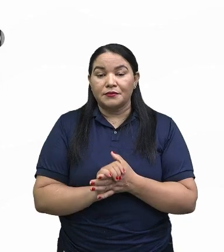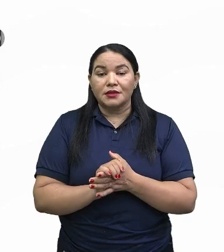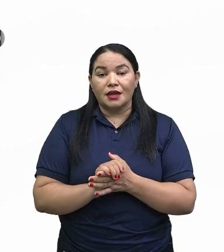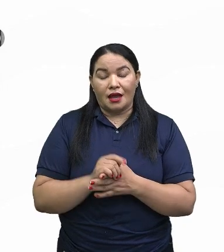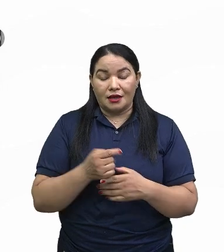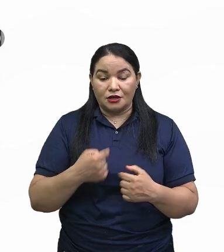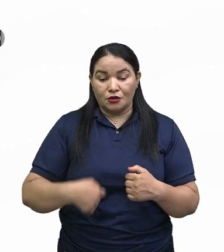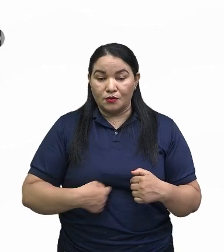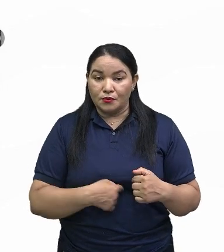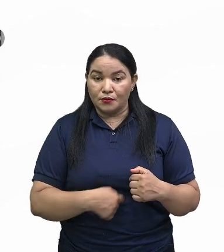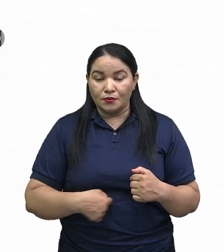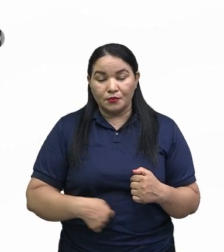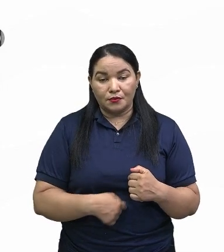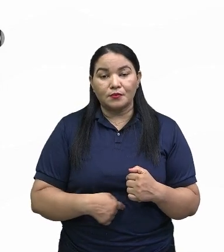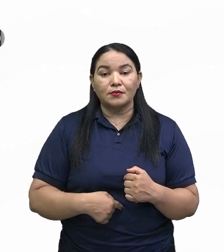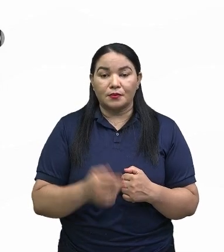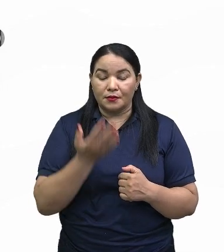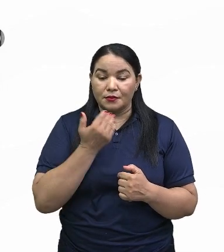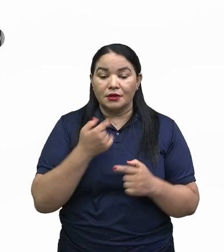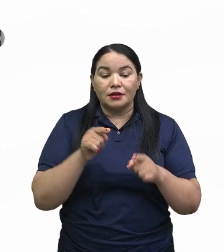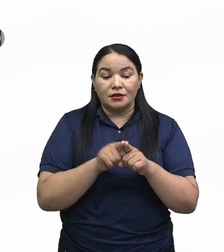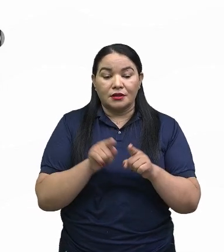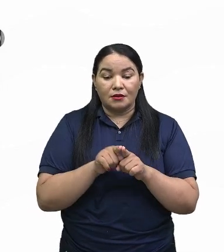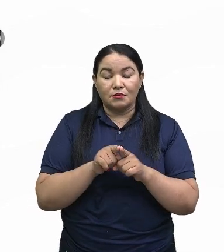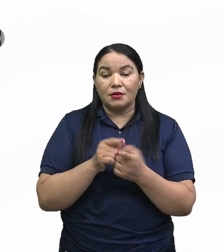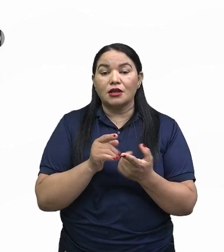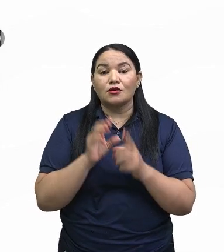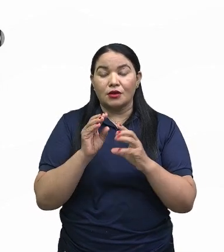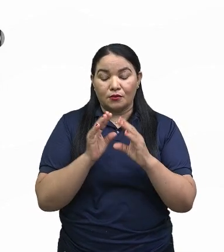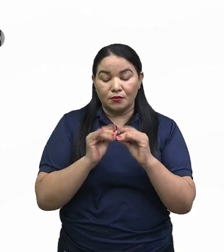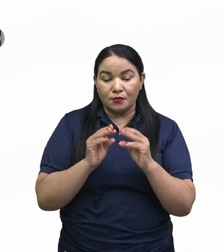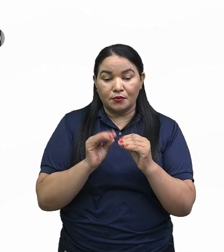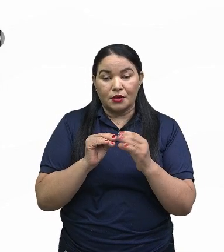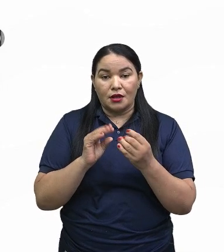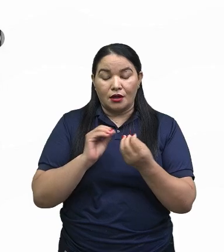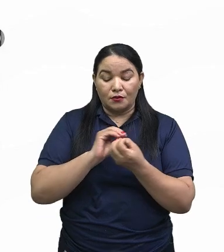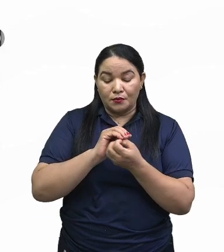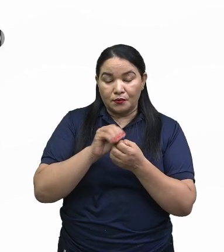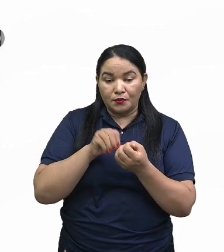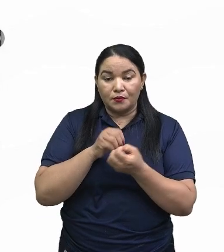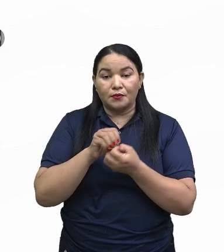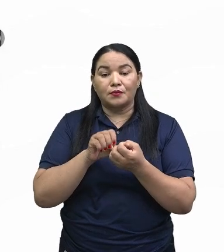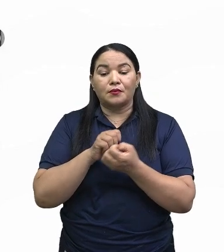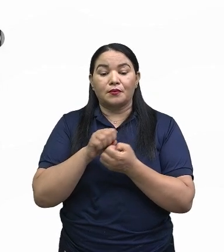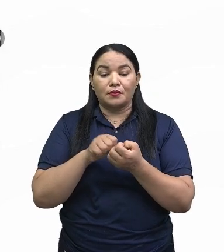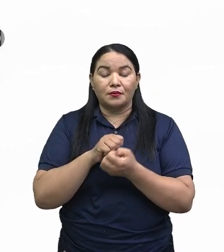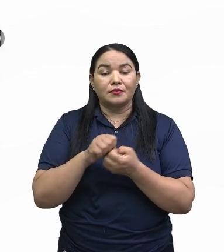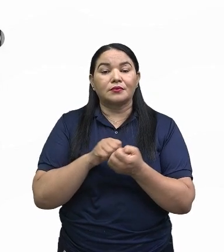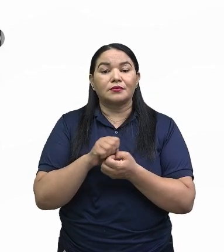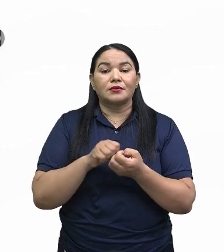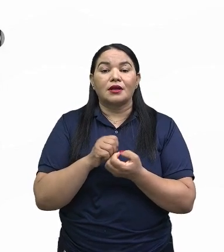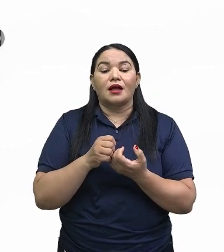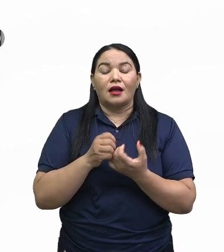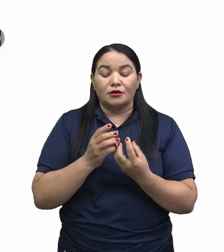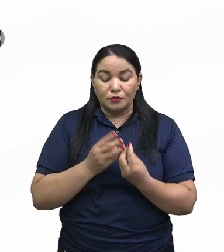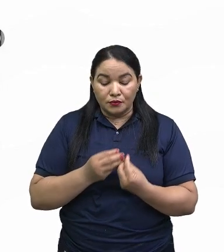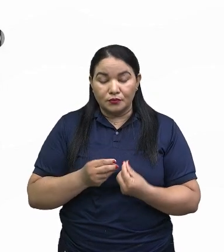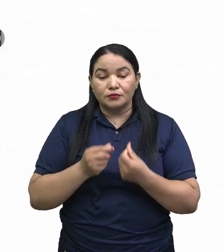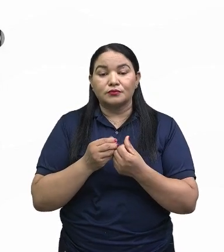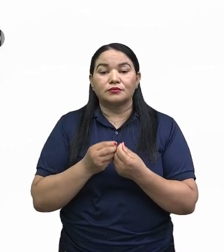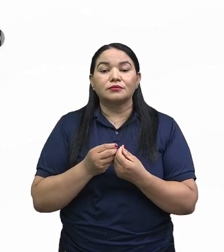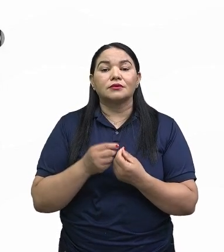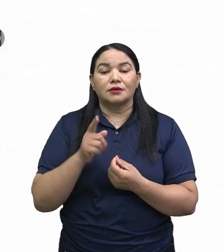mas produzem e secretam substâncias digestivas sobre os alimentos no interior do tubo digestório, né? Eles vão ali